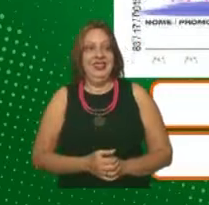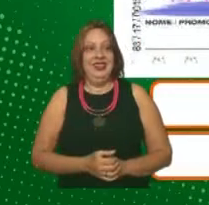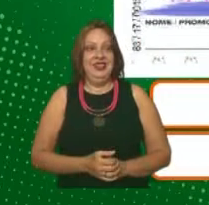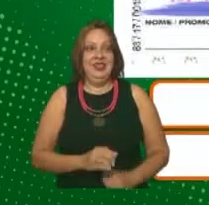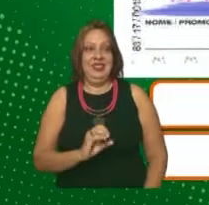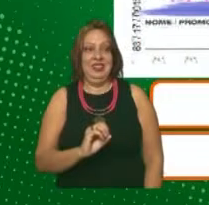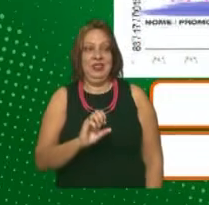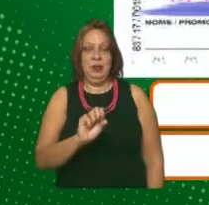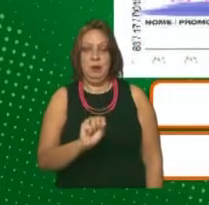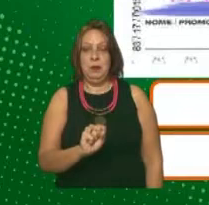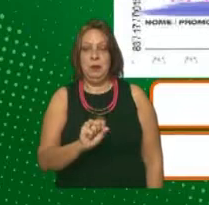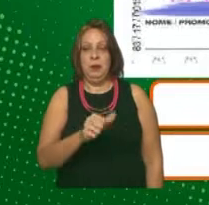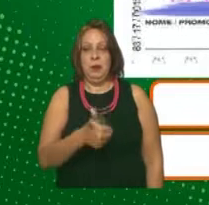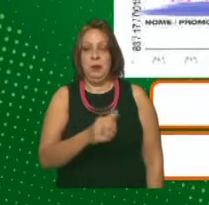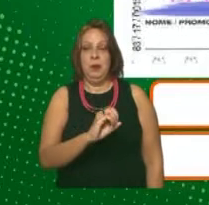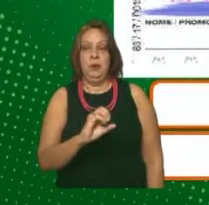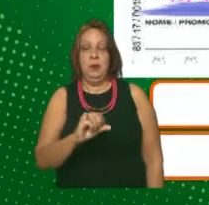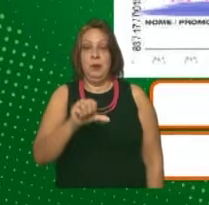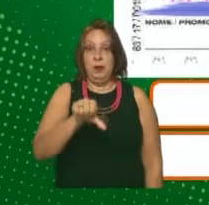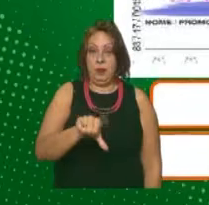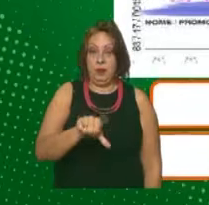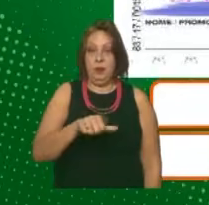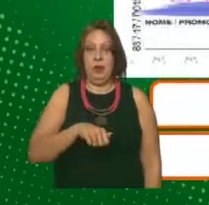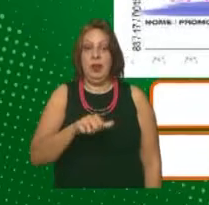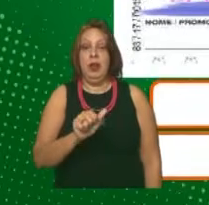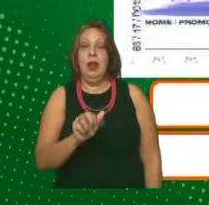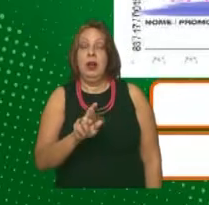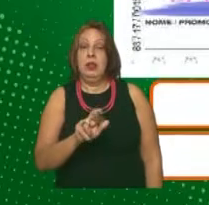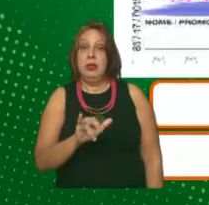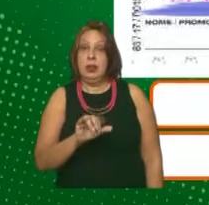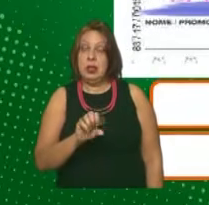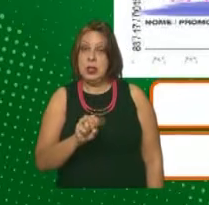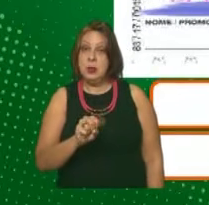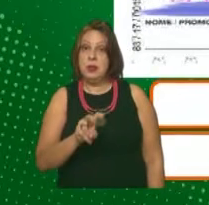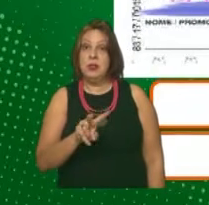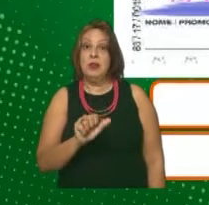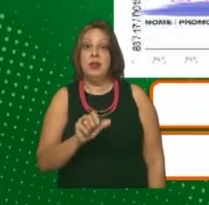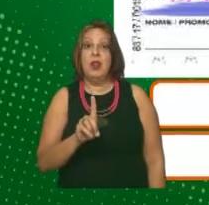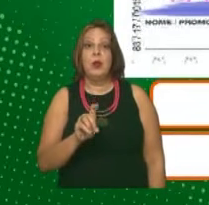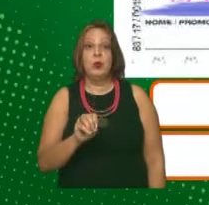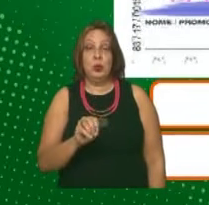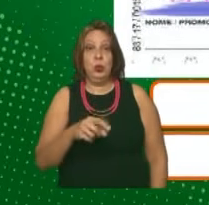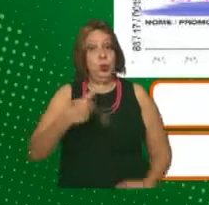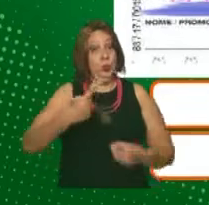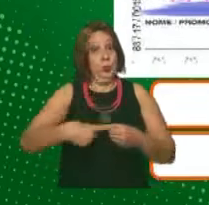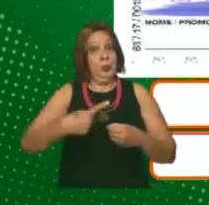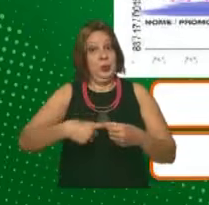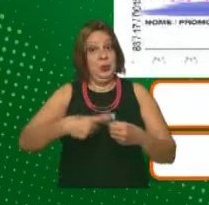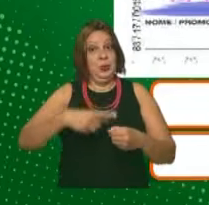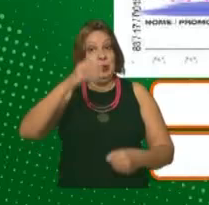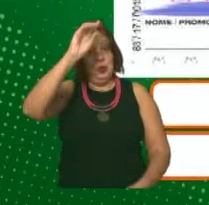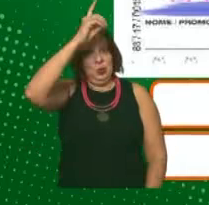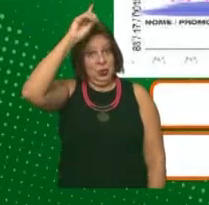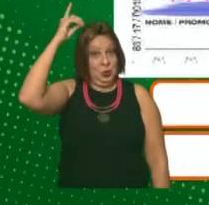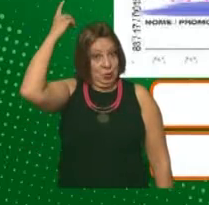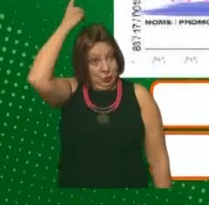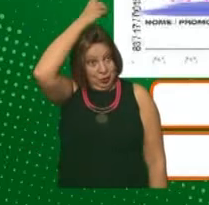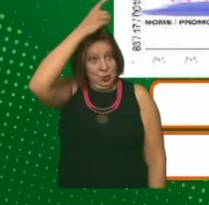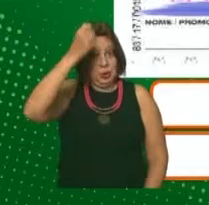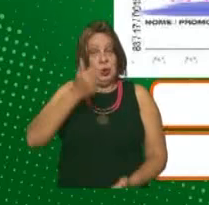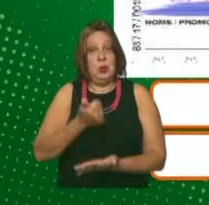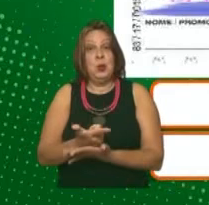081009. 081009, Ariosvaldo Prado Santos, mora em Dores, cidade de Dores, adquiriu com